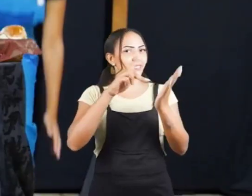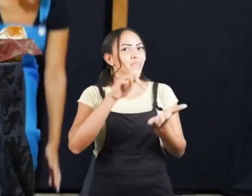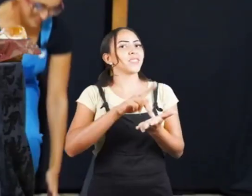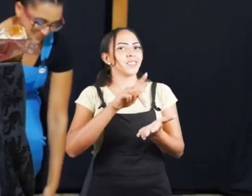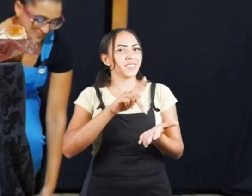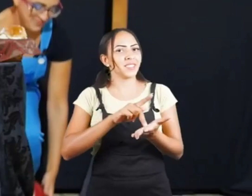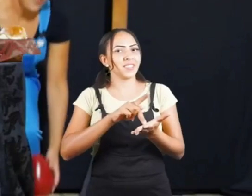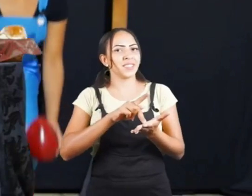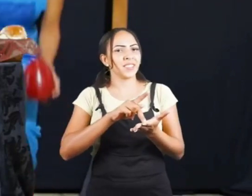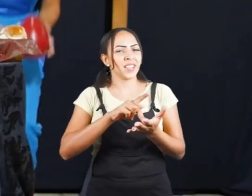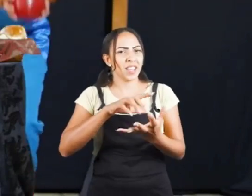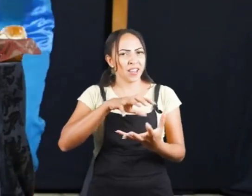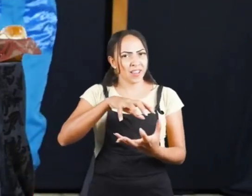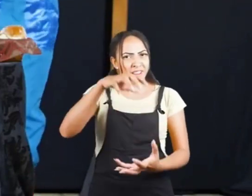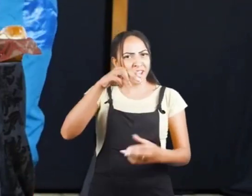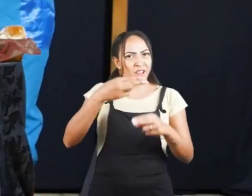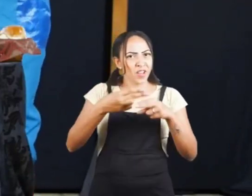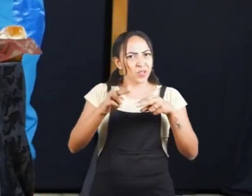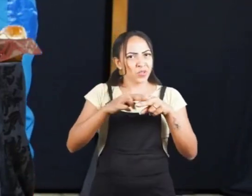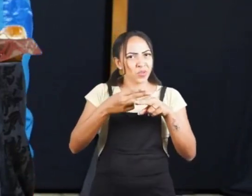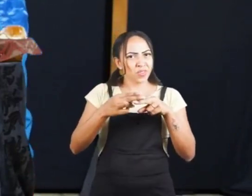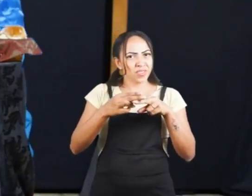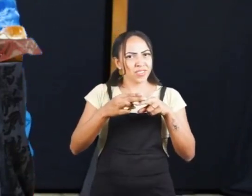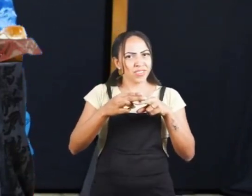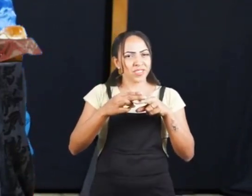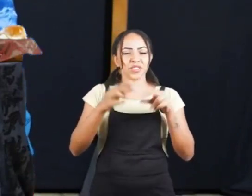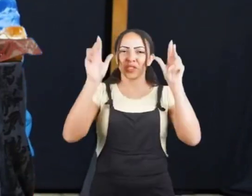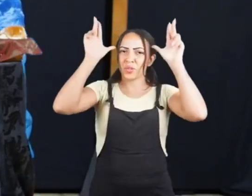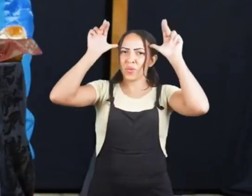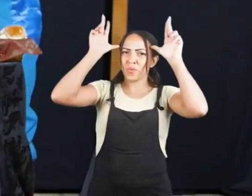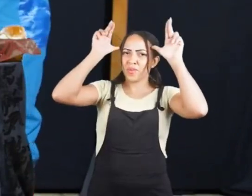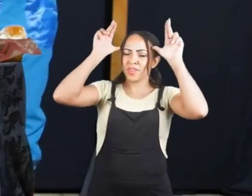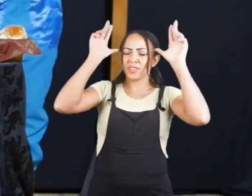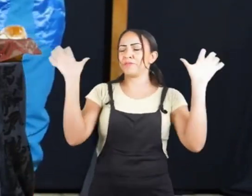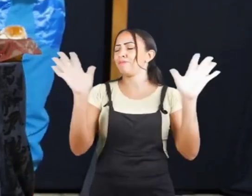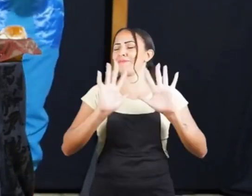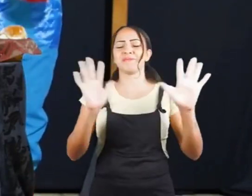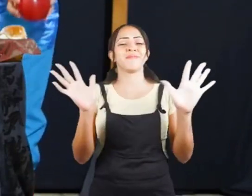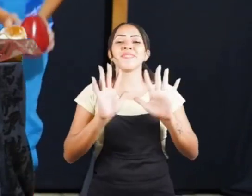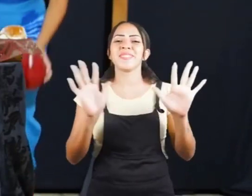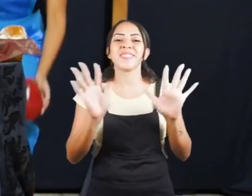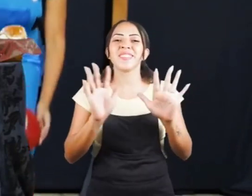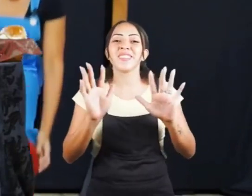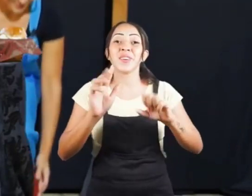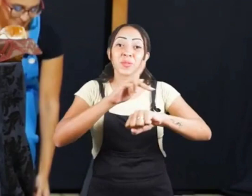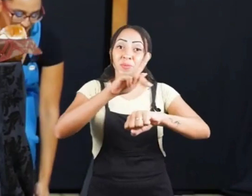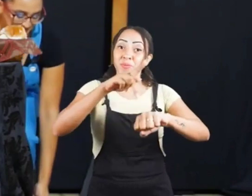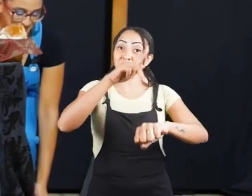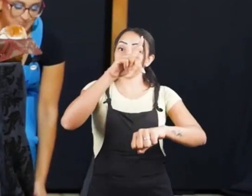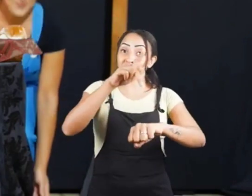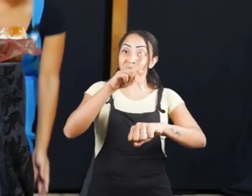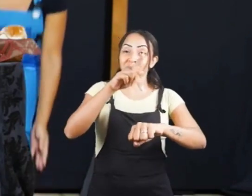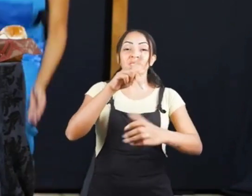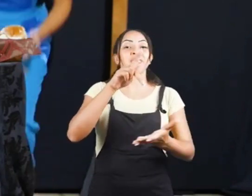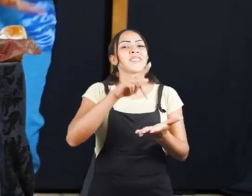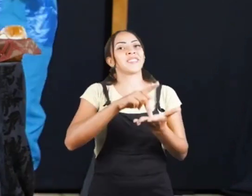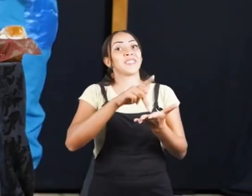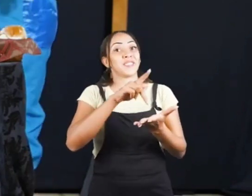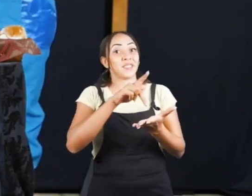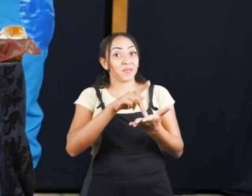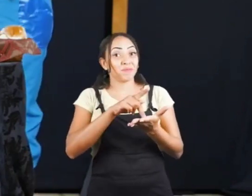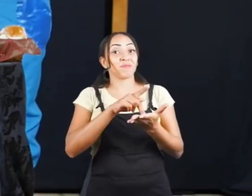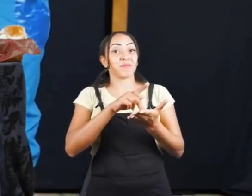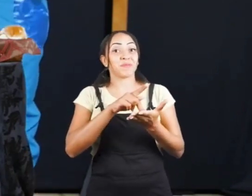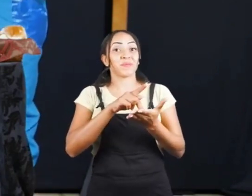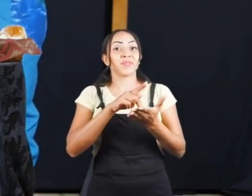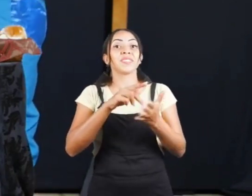ovo de chocolate nem coelhinho, não. O verdadeiro sentido da Páscoa é esse amor tão grande que